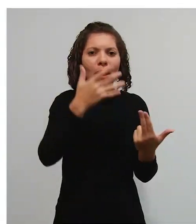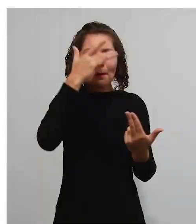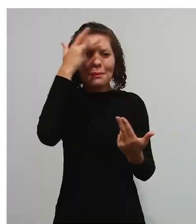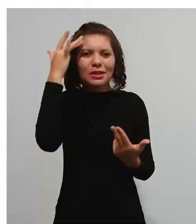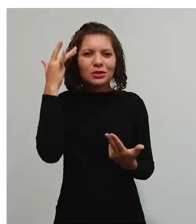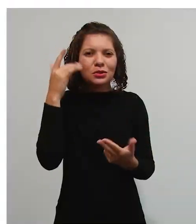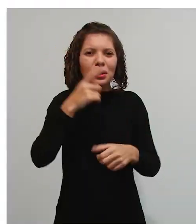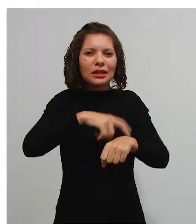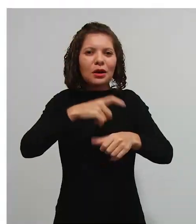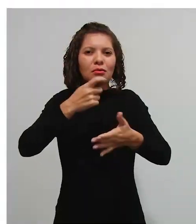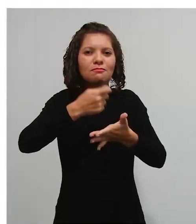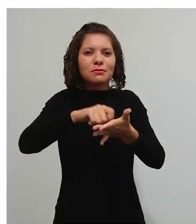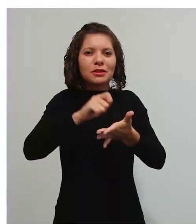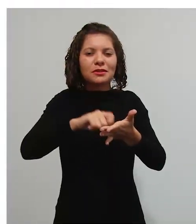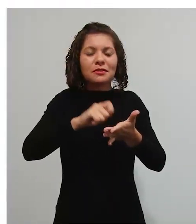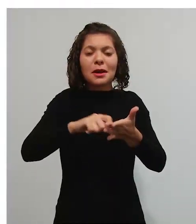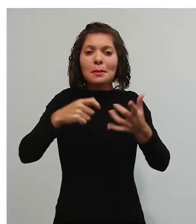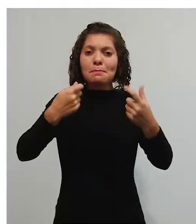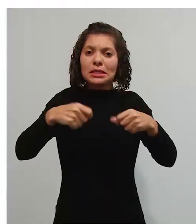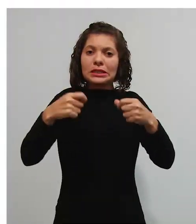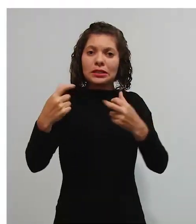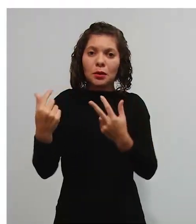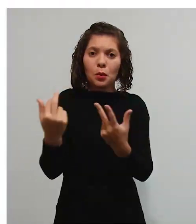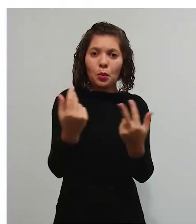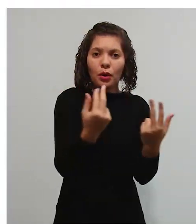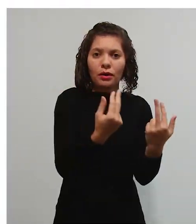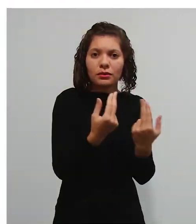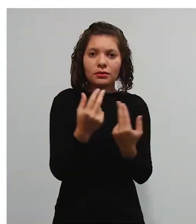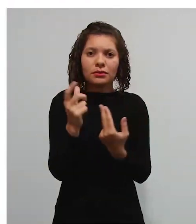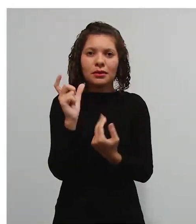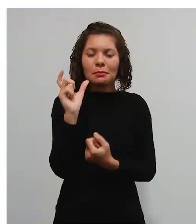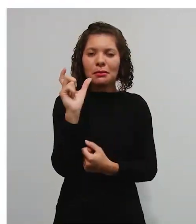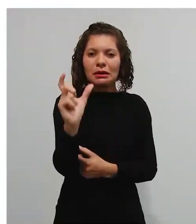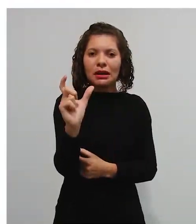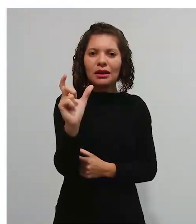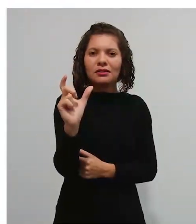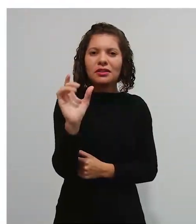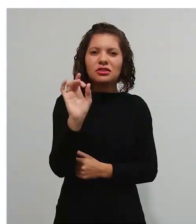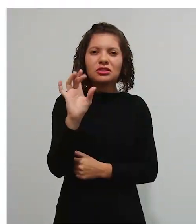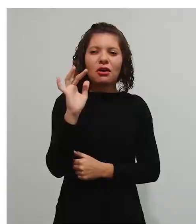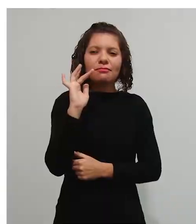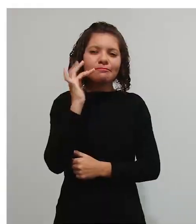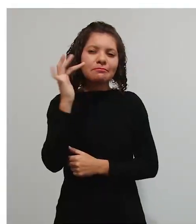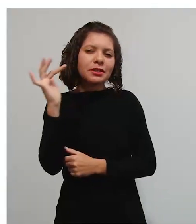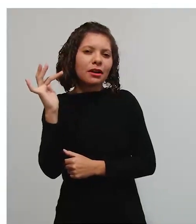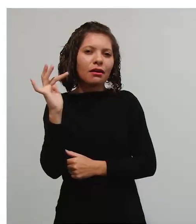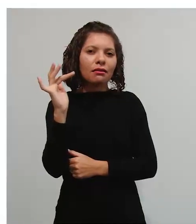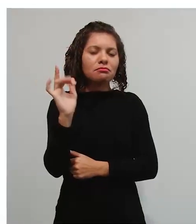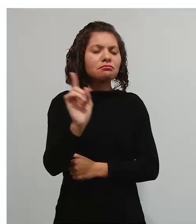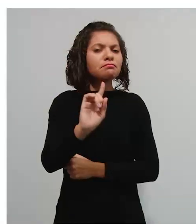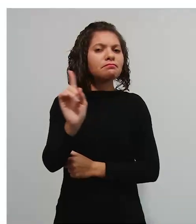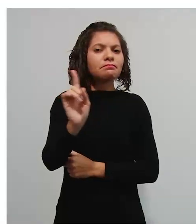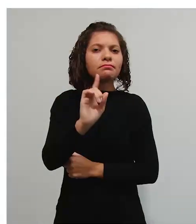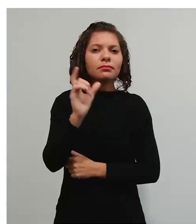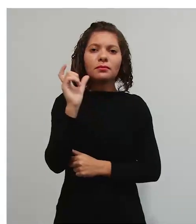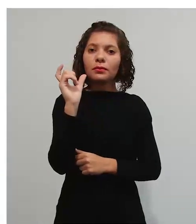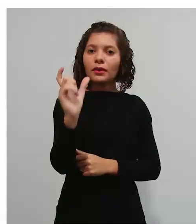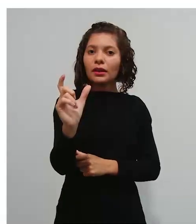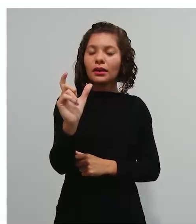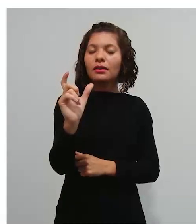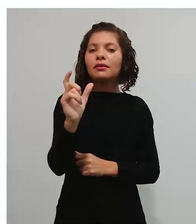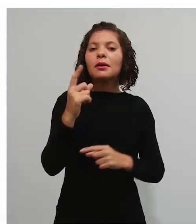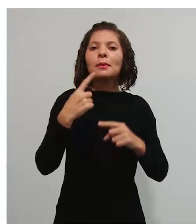devia fazer a mesma coisa. A palavra não foi feita para enfeitar, brilhar como ouro falso. A palavra